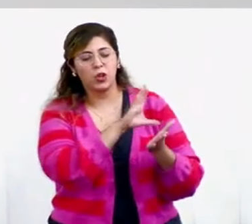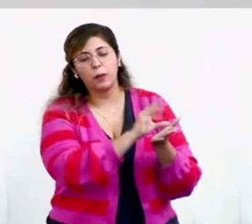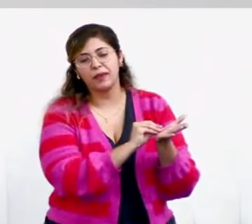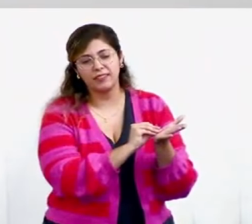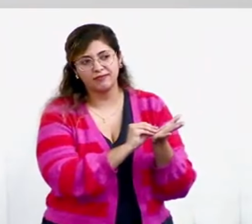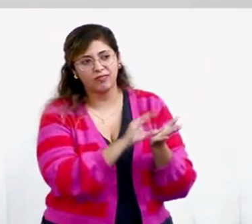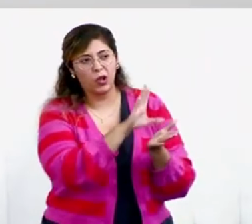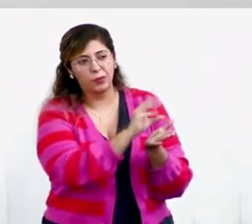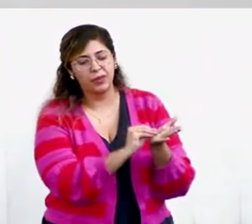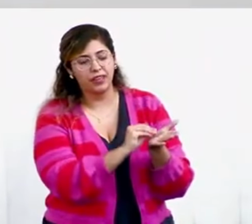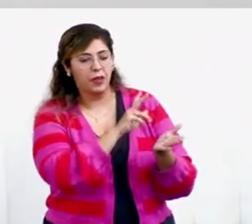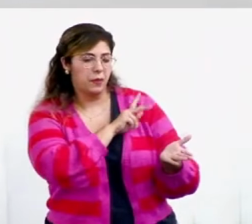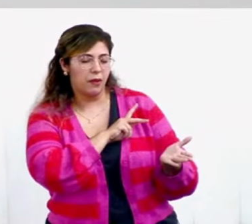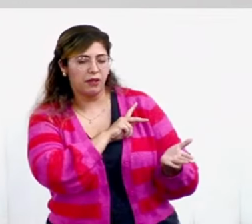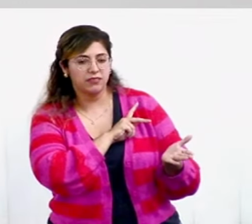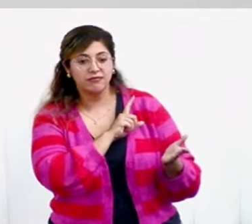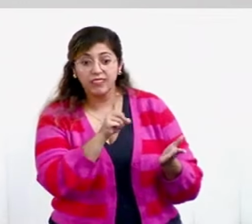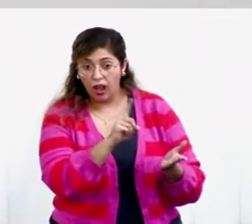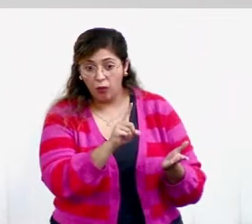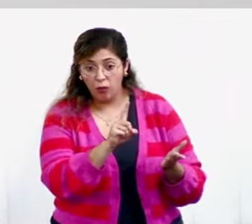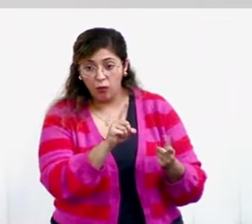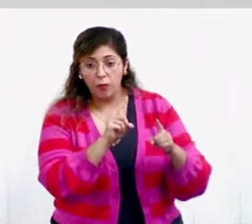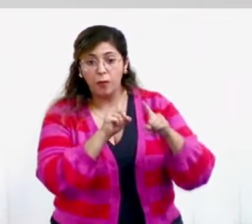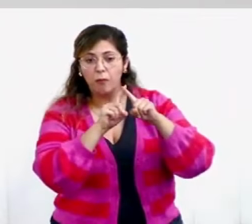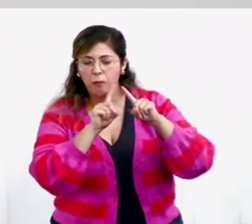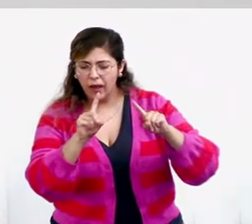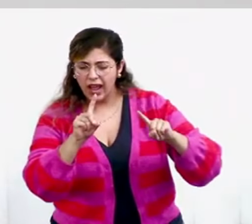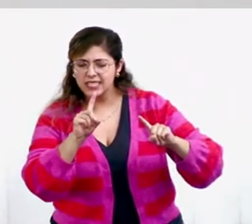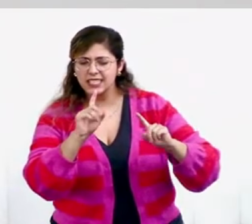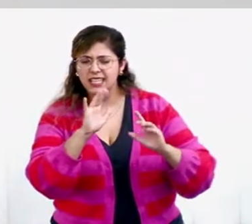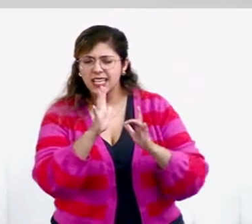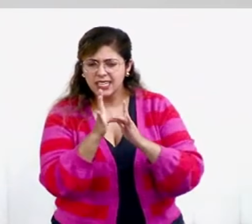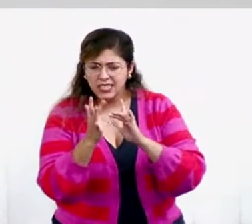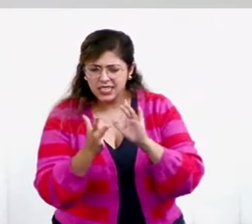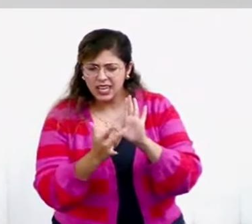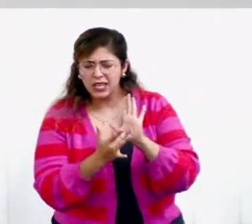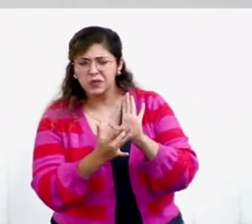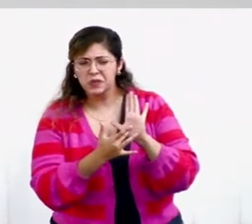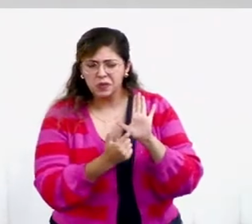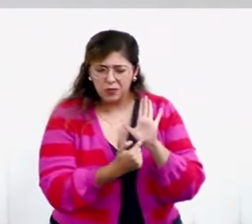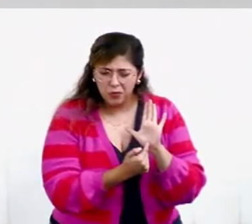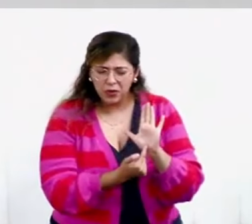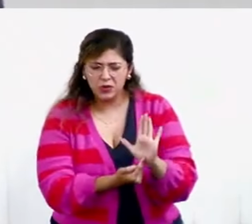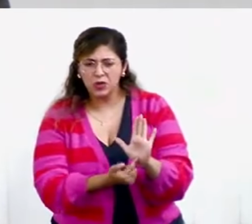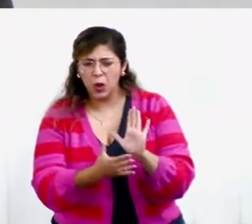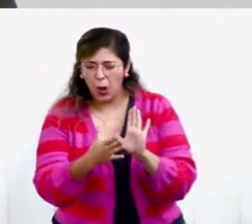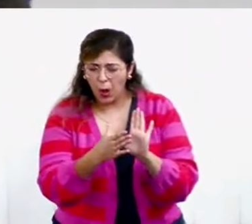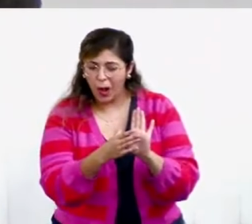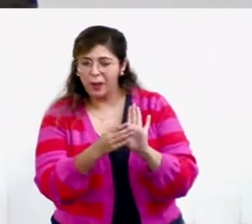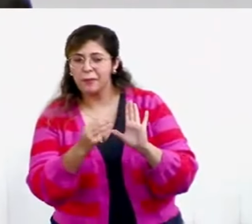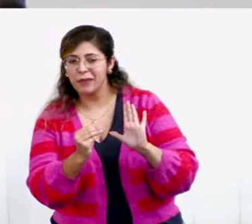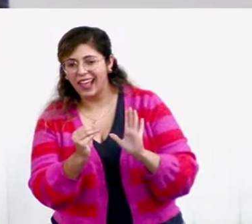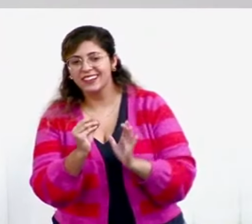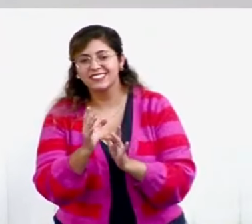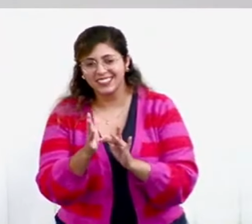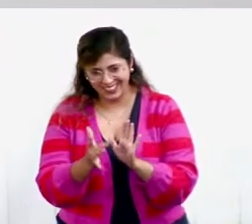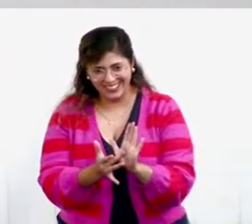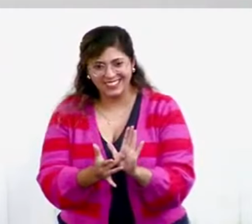de Jesus. Foi o próprio Jesus falando dele mesmo através das páginas das